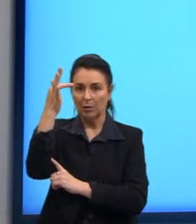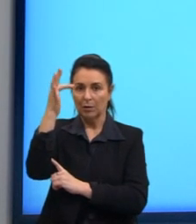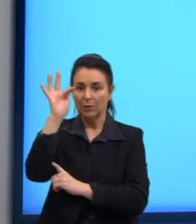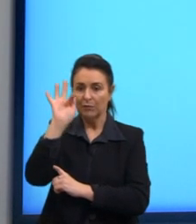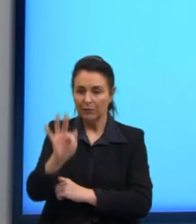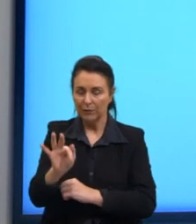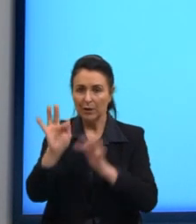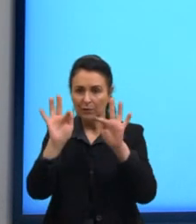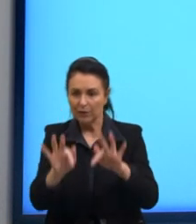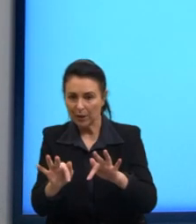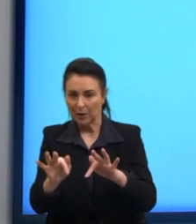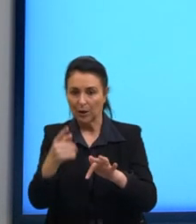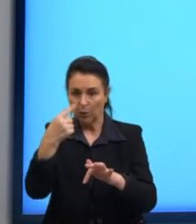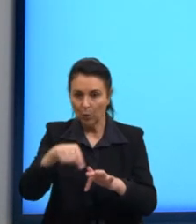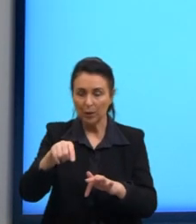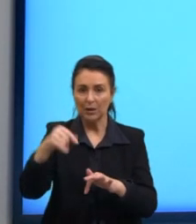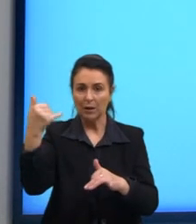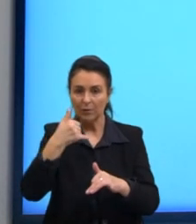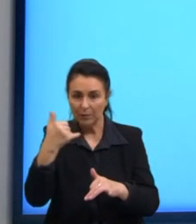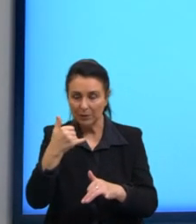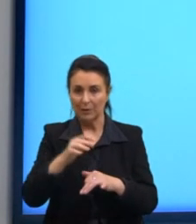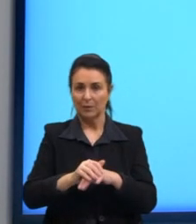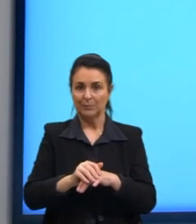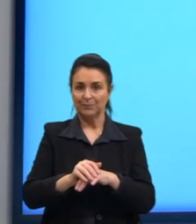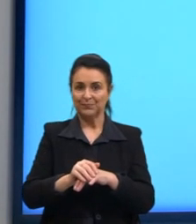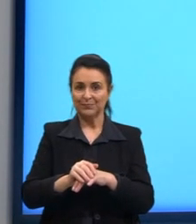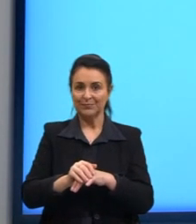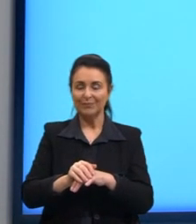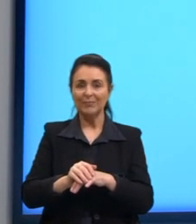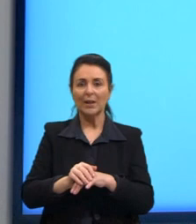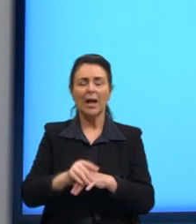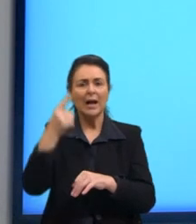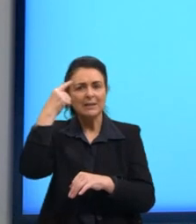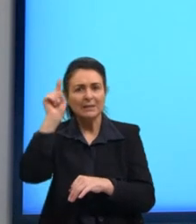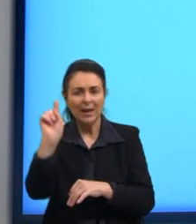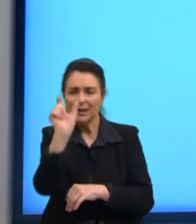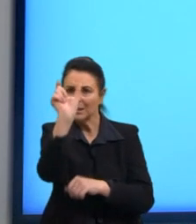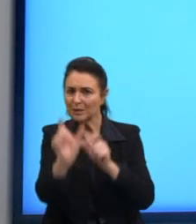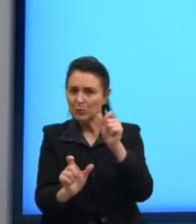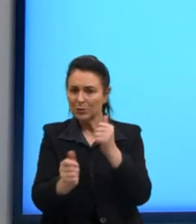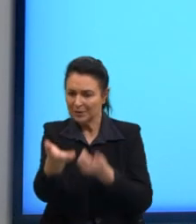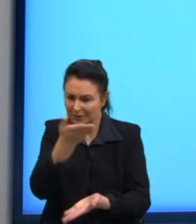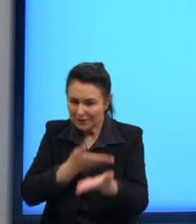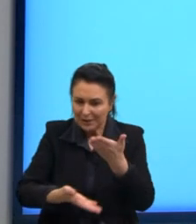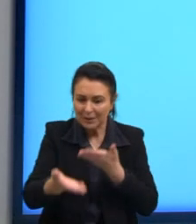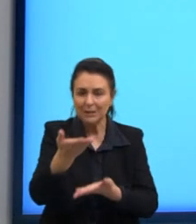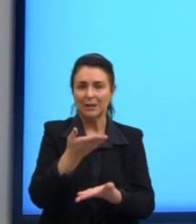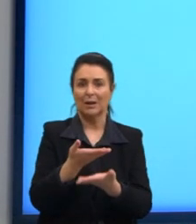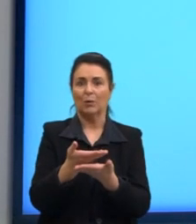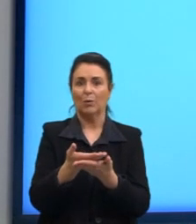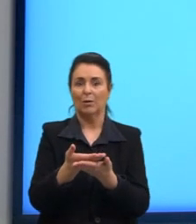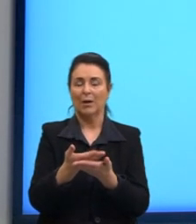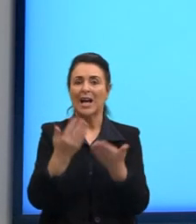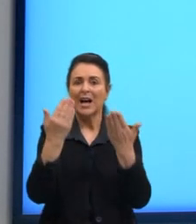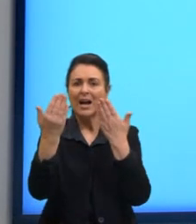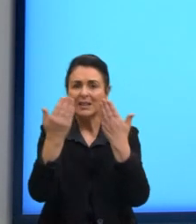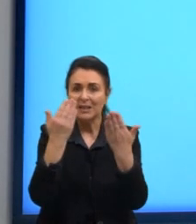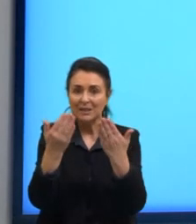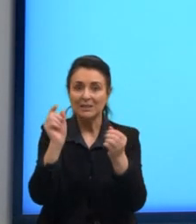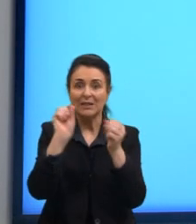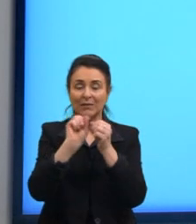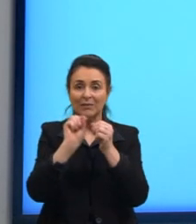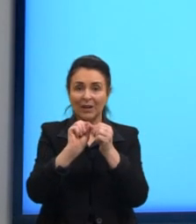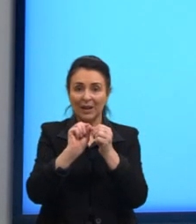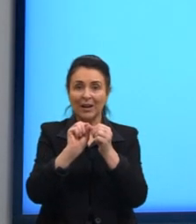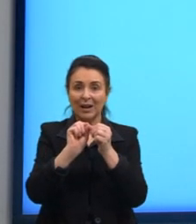informação e as preferências ideias de pessoas estão em constante interação tão percebam analisem façam